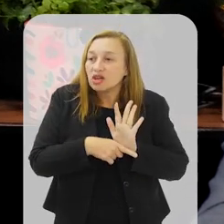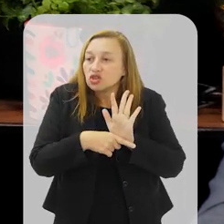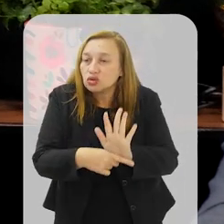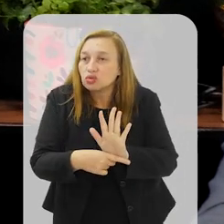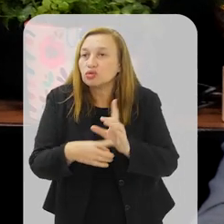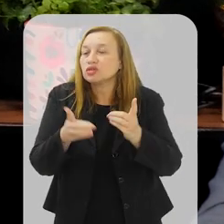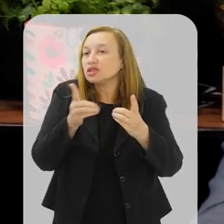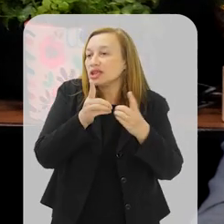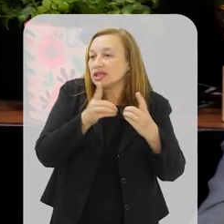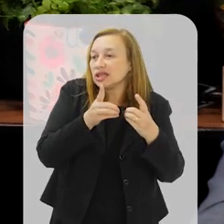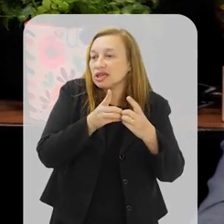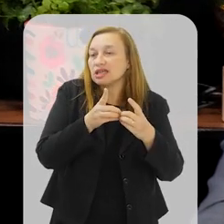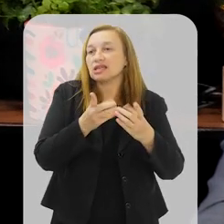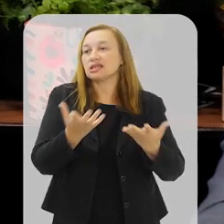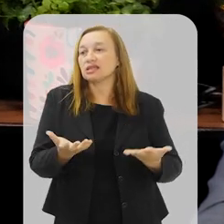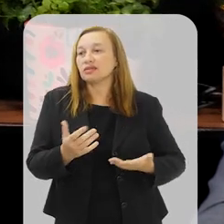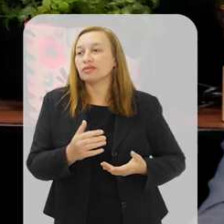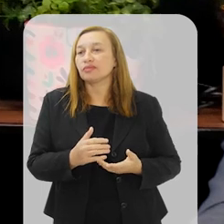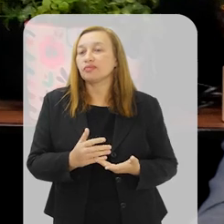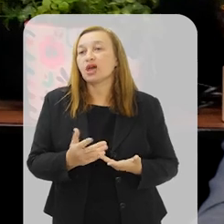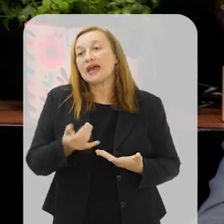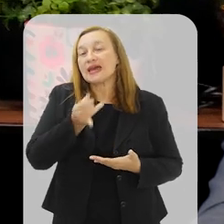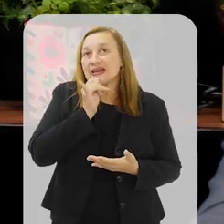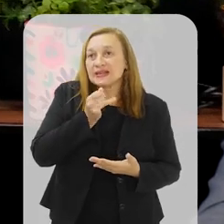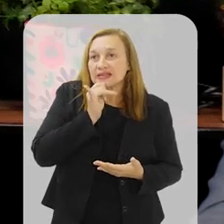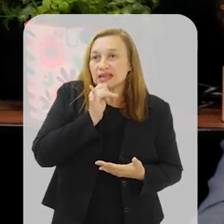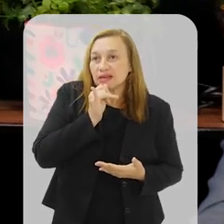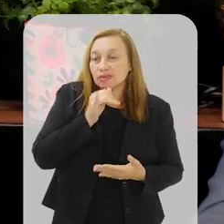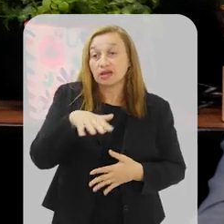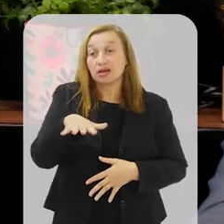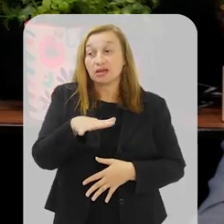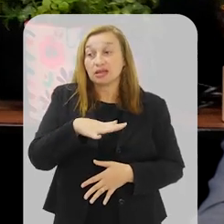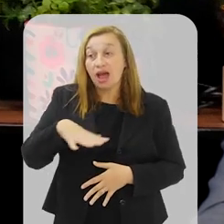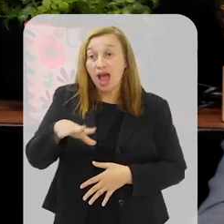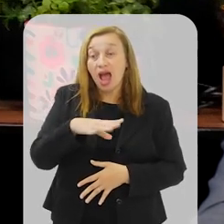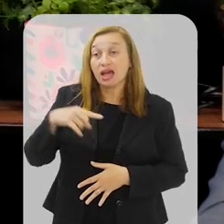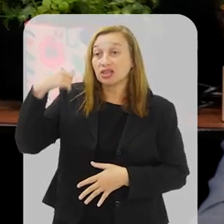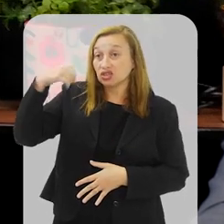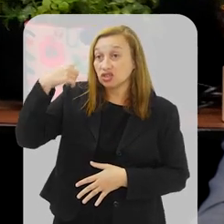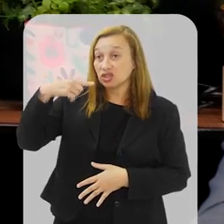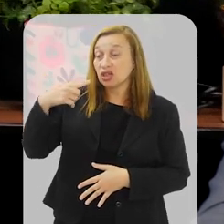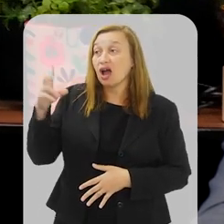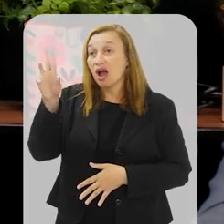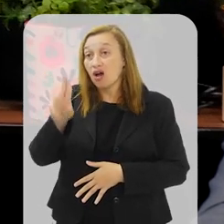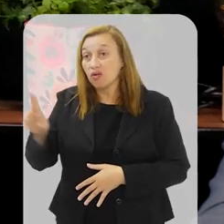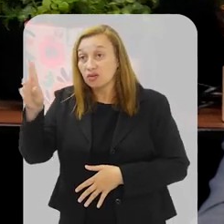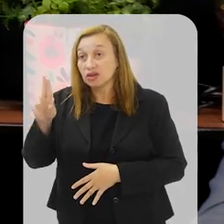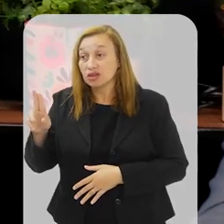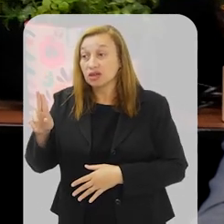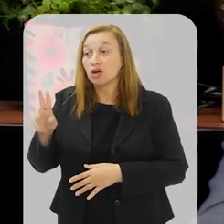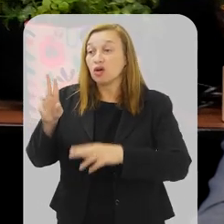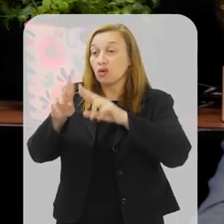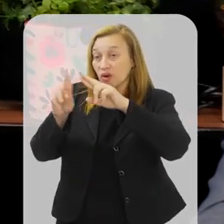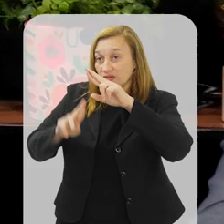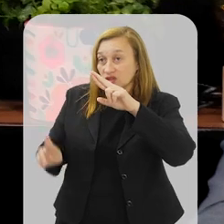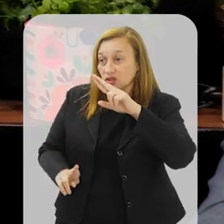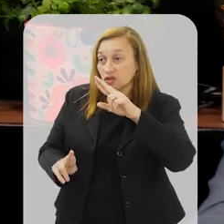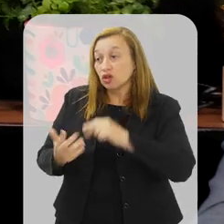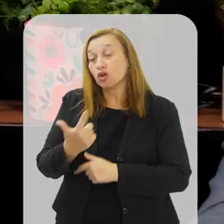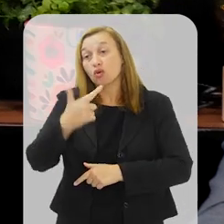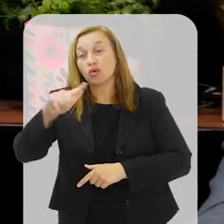sinônimo de assistencial eh beneficente por exemplo no âmbito do direito a Faculdade de Direito da